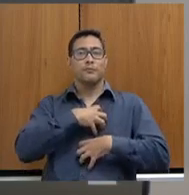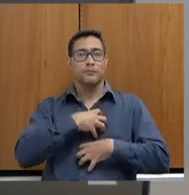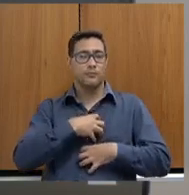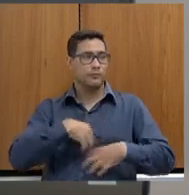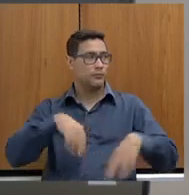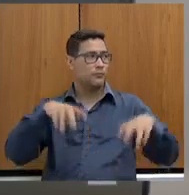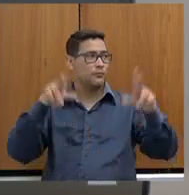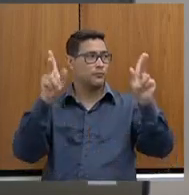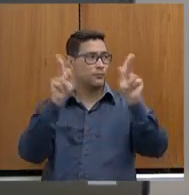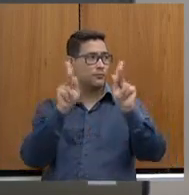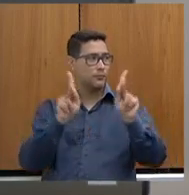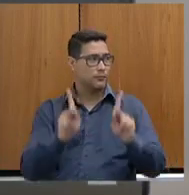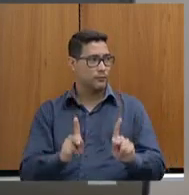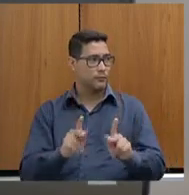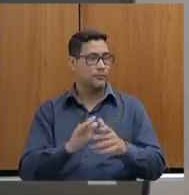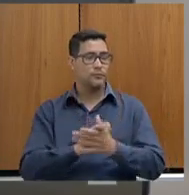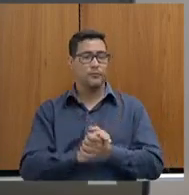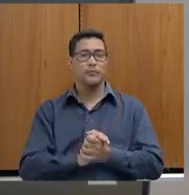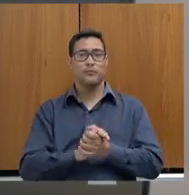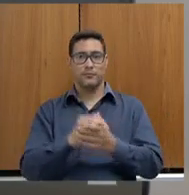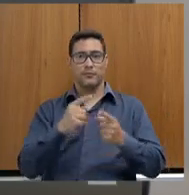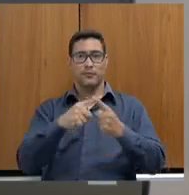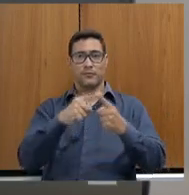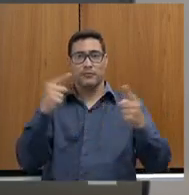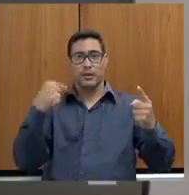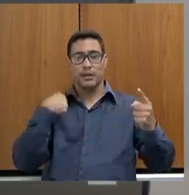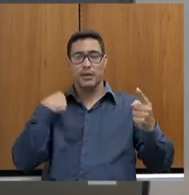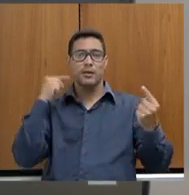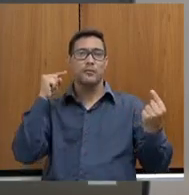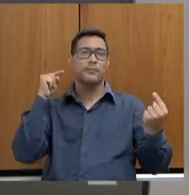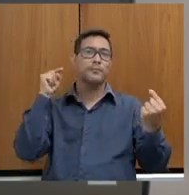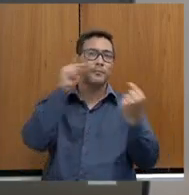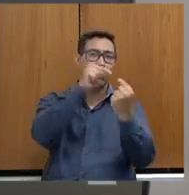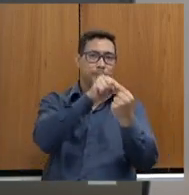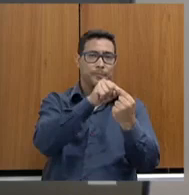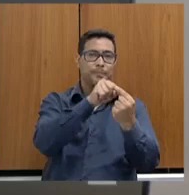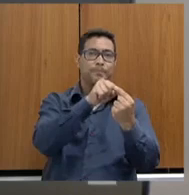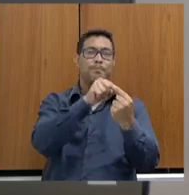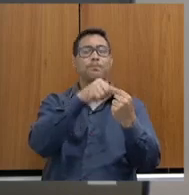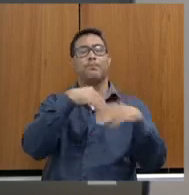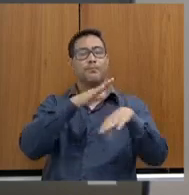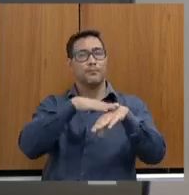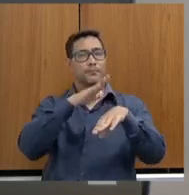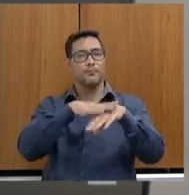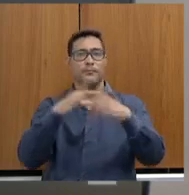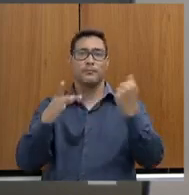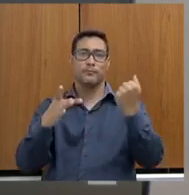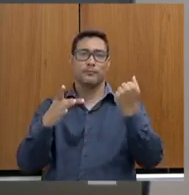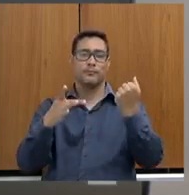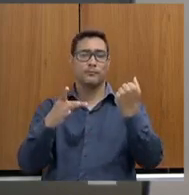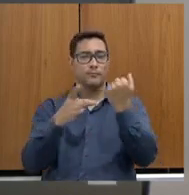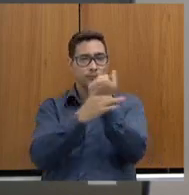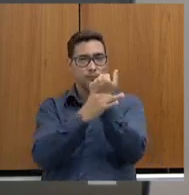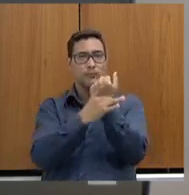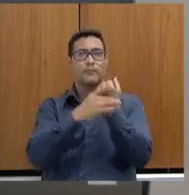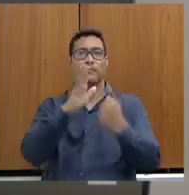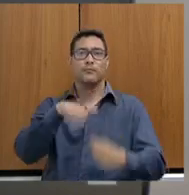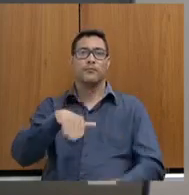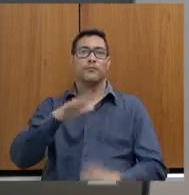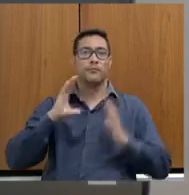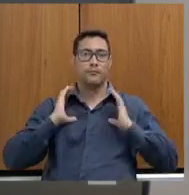tão atentas e tão compromissadas com a segurança do cidadão.